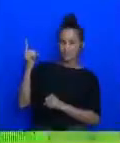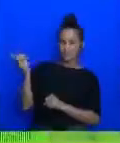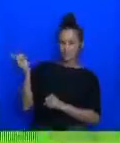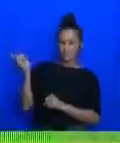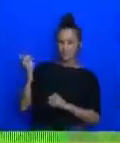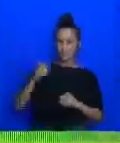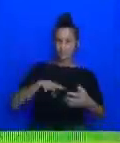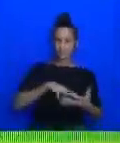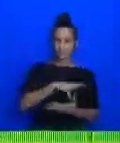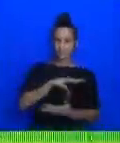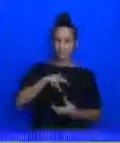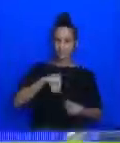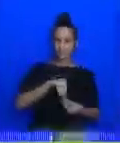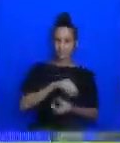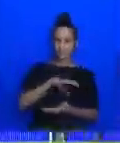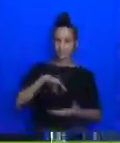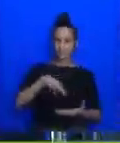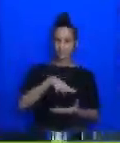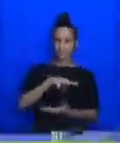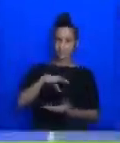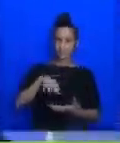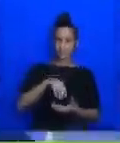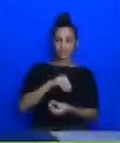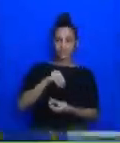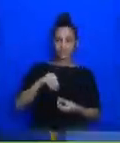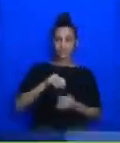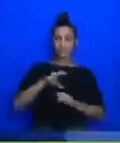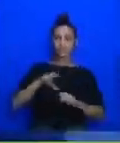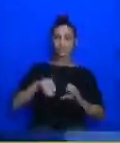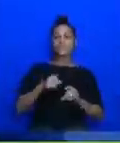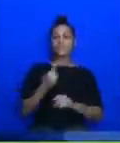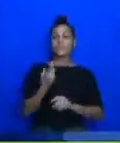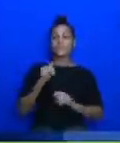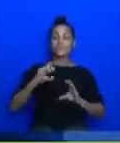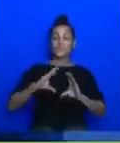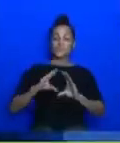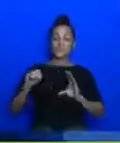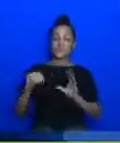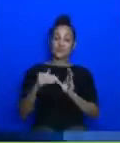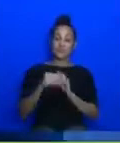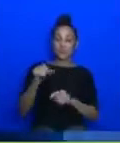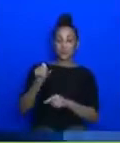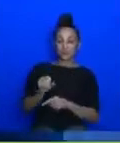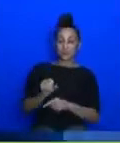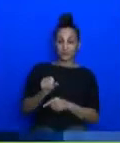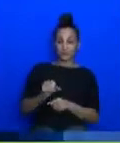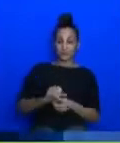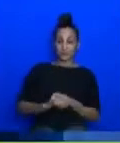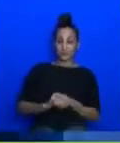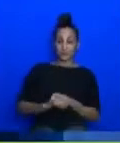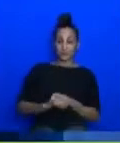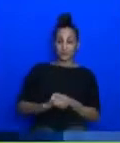Valendo. Globo recarregado. Embaralhando 10 bolas numeradas de 0 a 9.